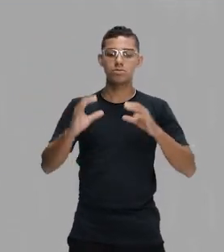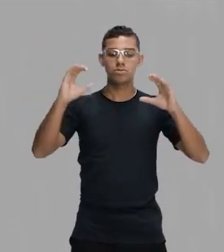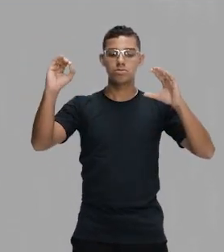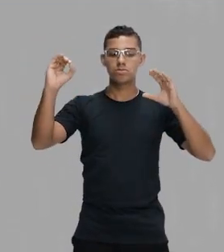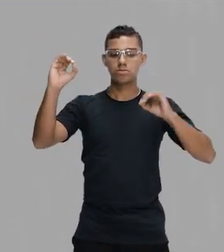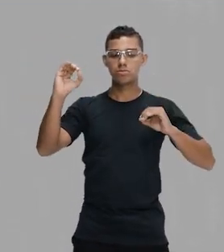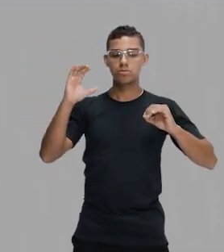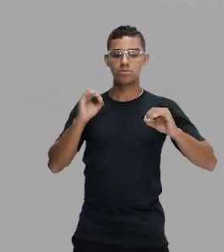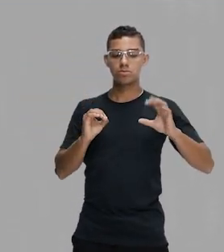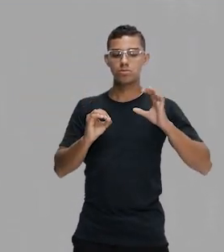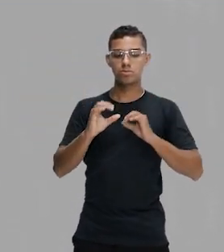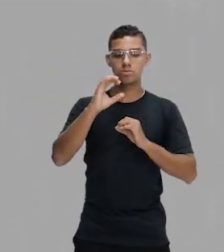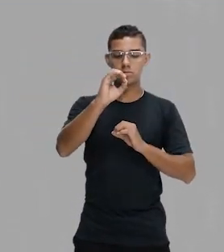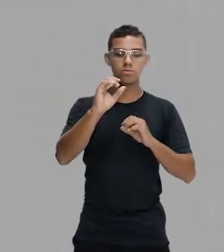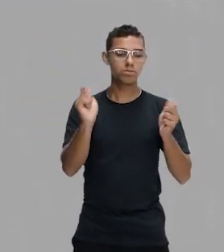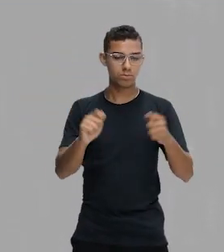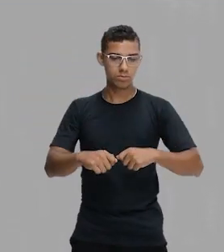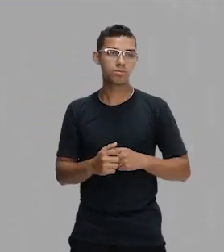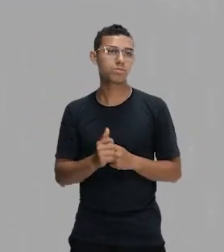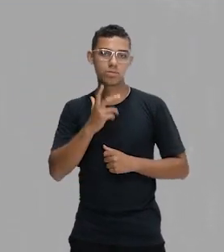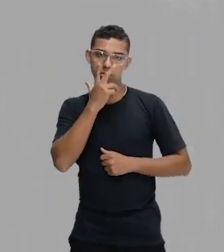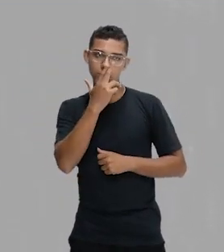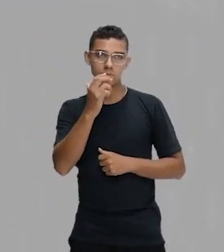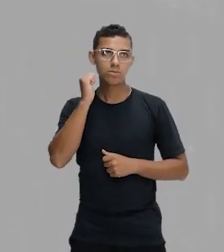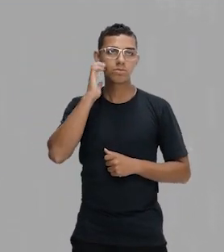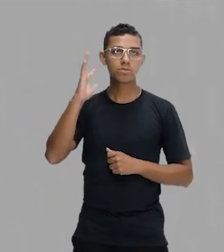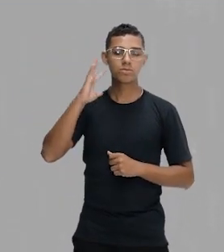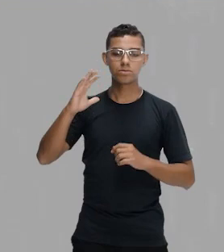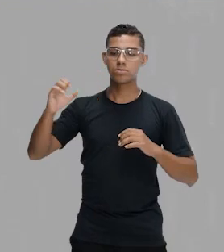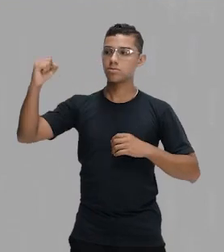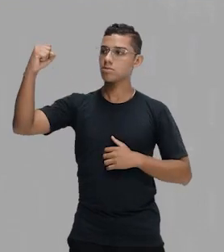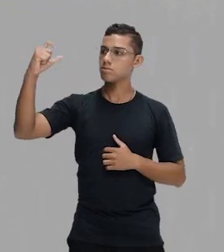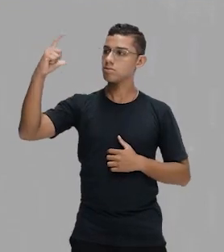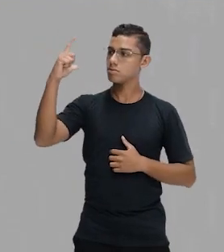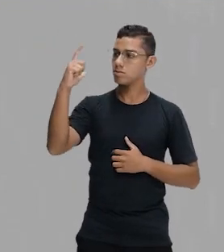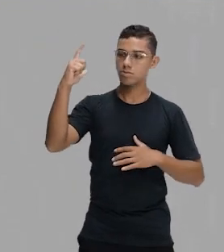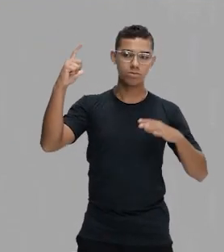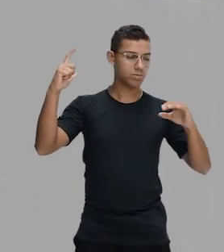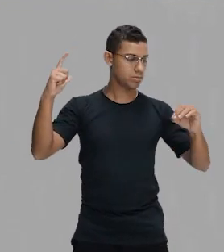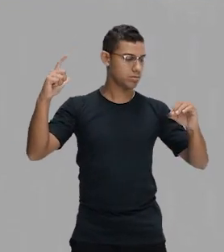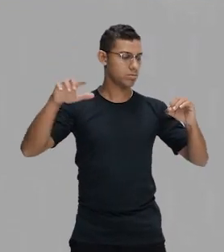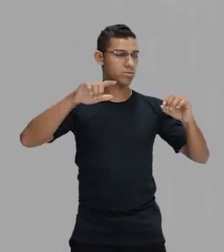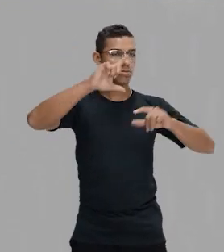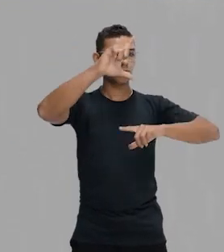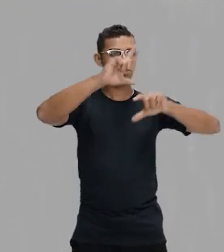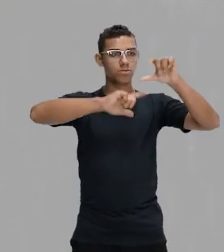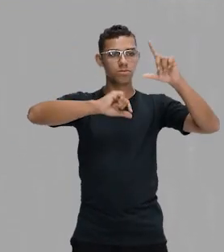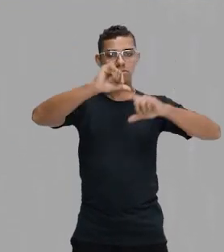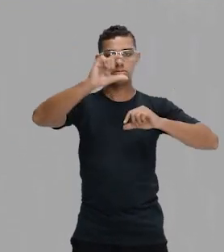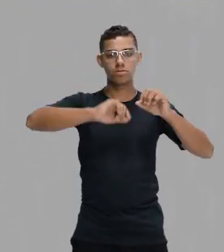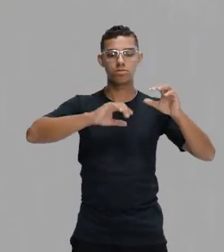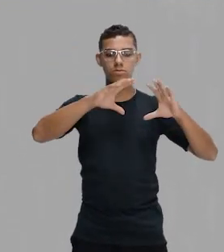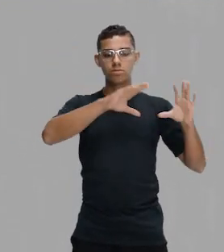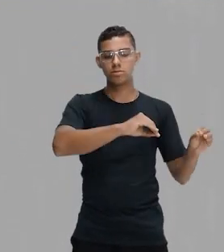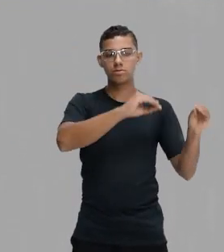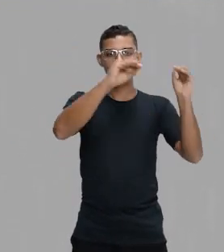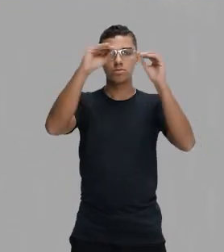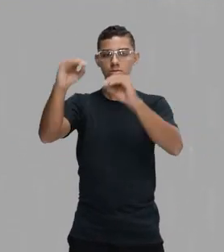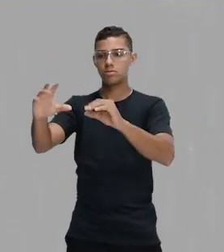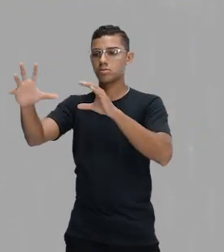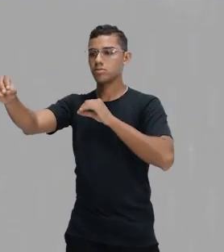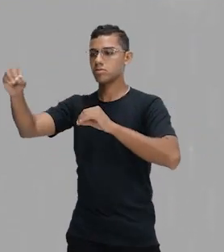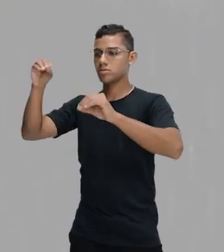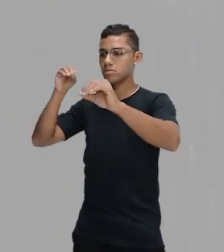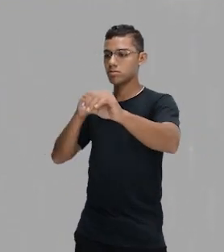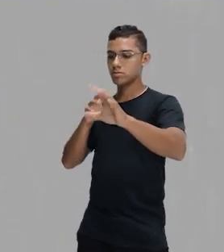esféricos. Né? Achava que os planetas, o Sol e a Lua eram transportados por